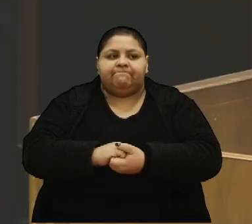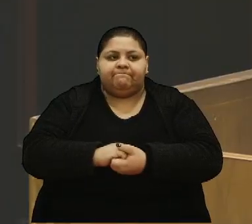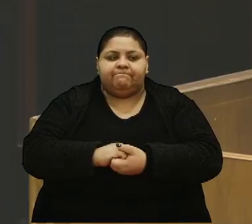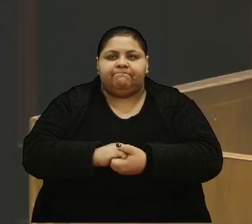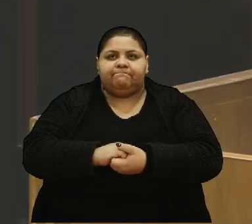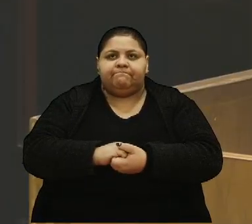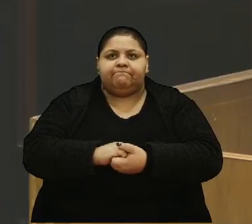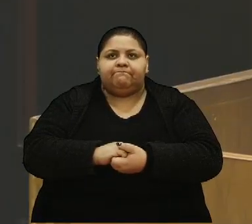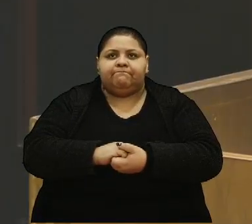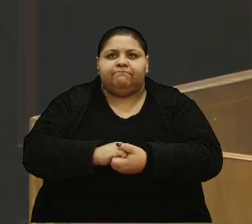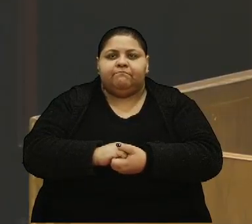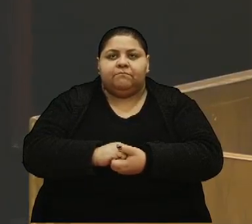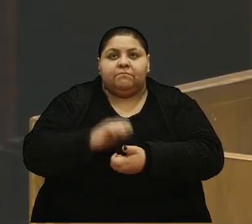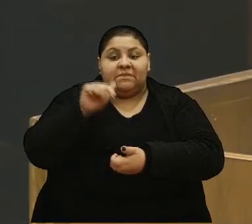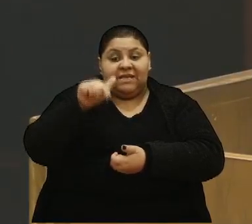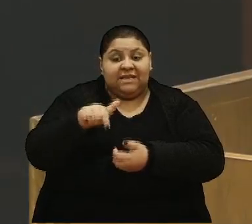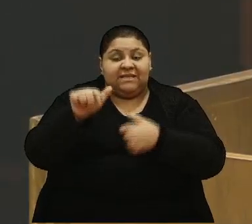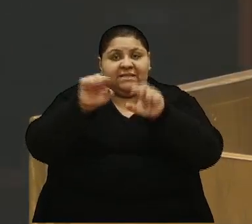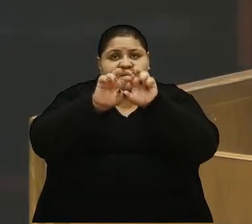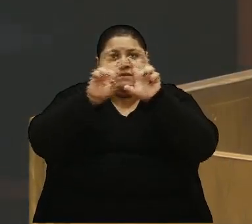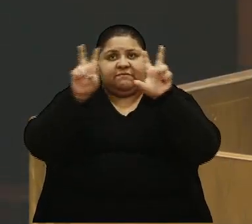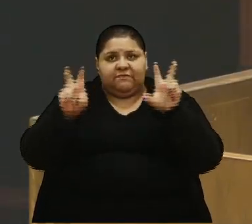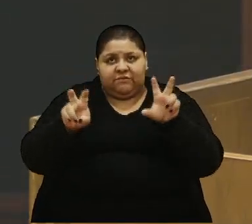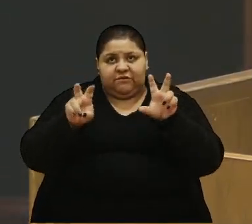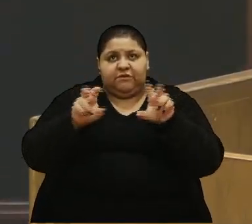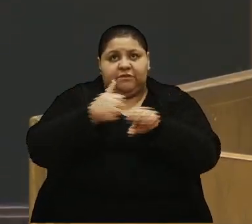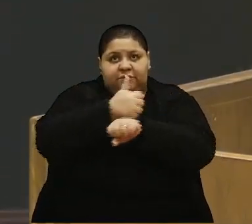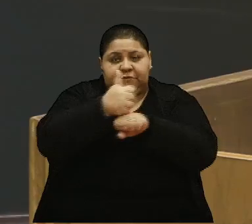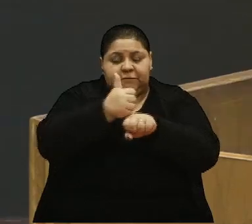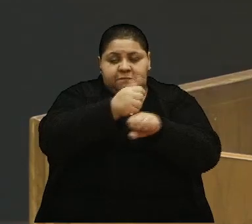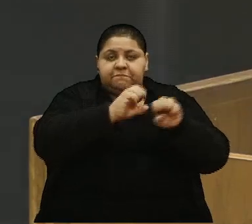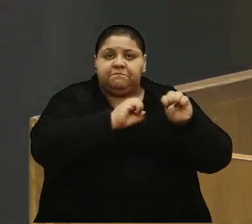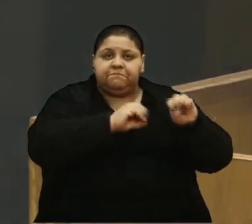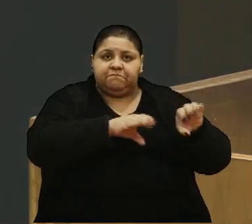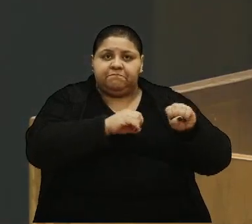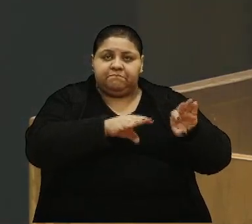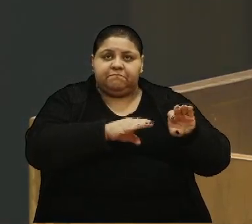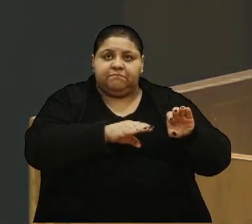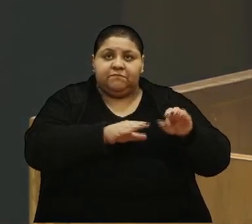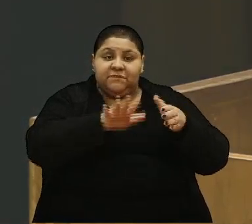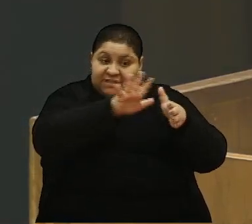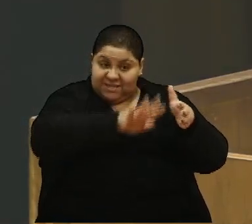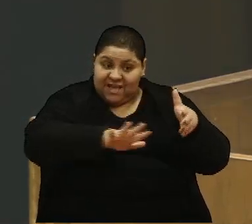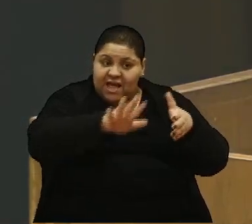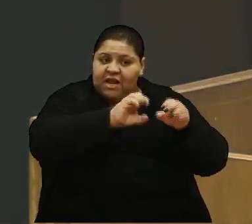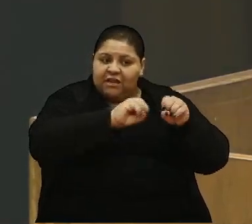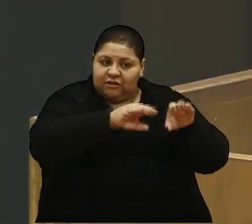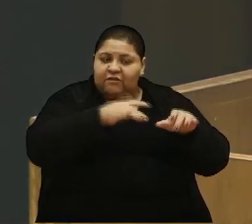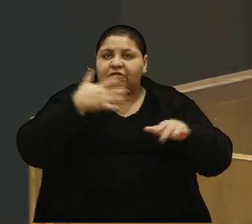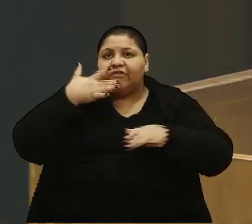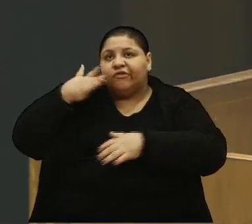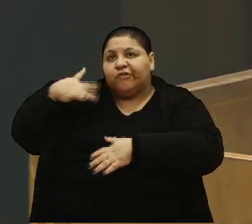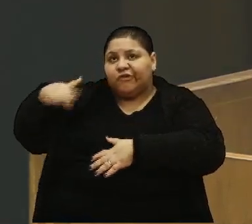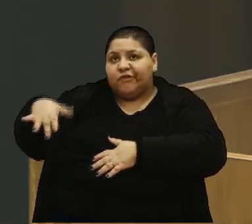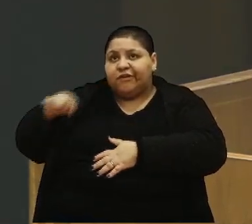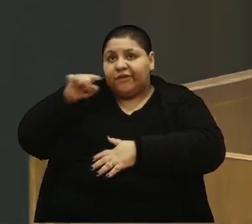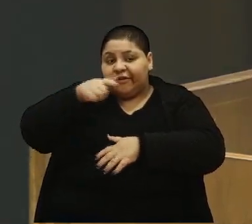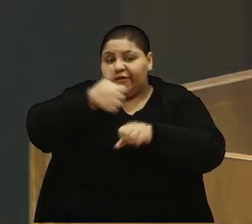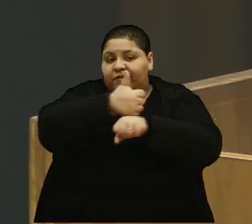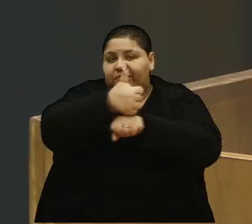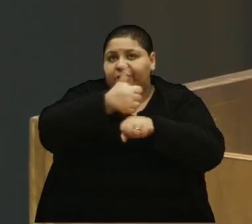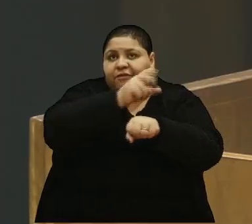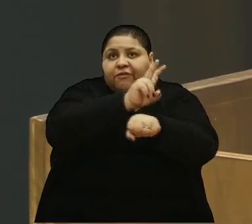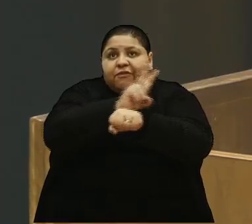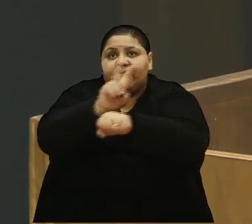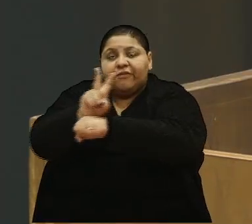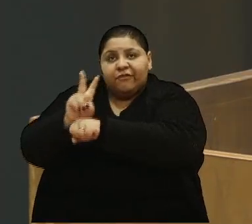E esse tema dos profissionais da educação, na educação infantil, são esses profissionais que, quando